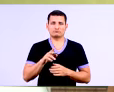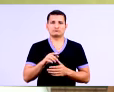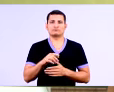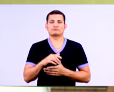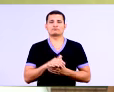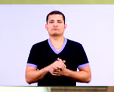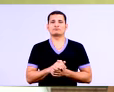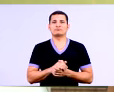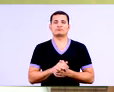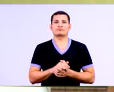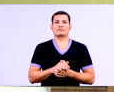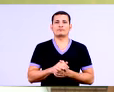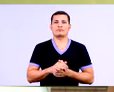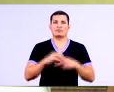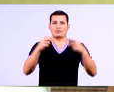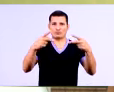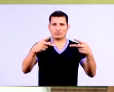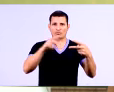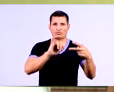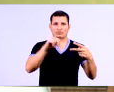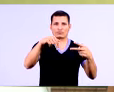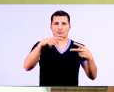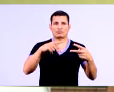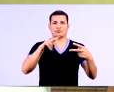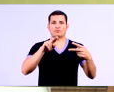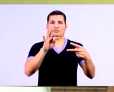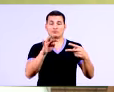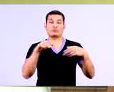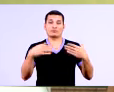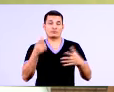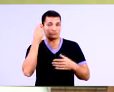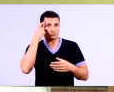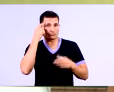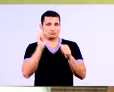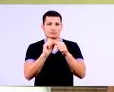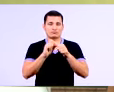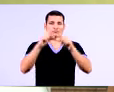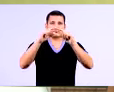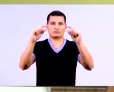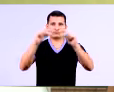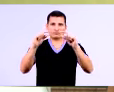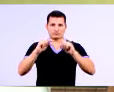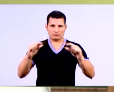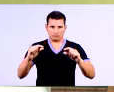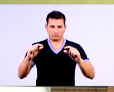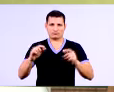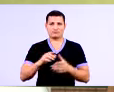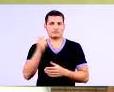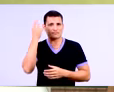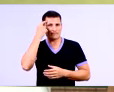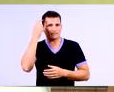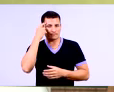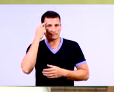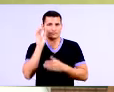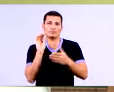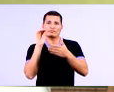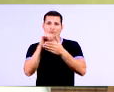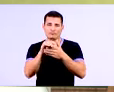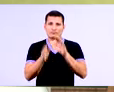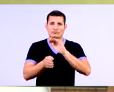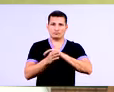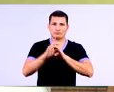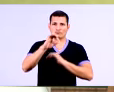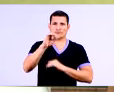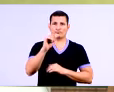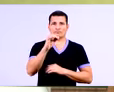gerados a partir desse comando. Então, pensou em fazer um formulário, pensou em receber, como a gente está tratando aqui, entrada de dados,